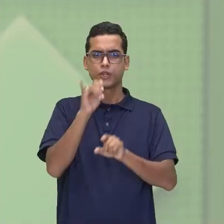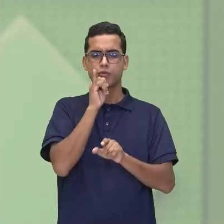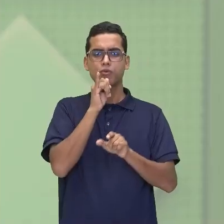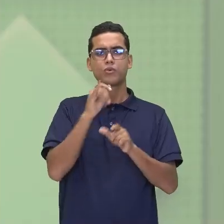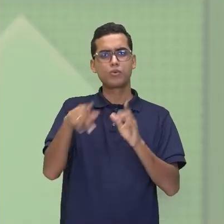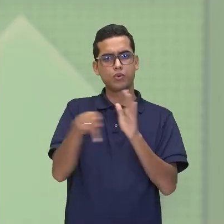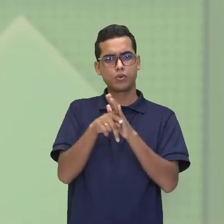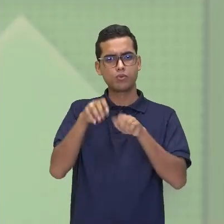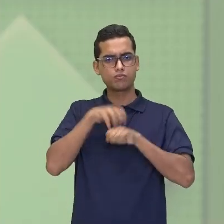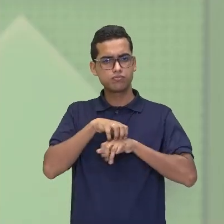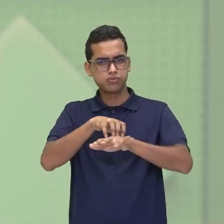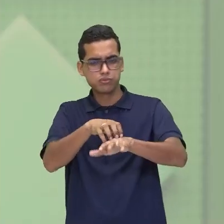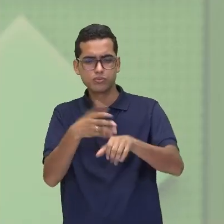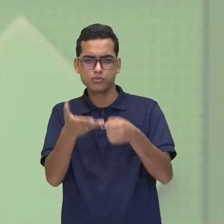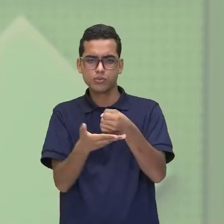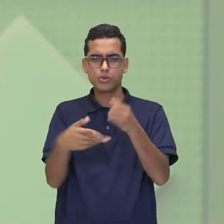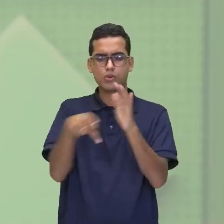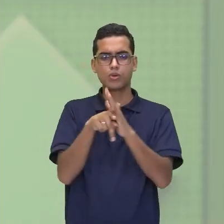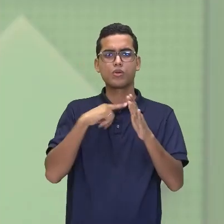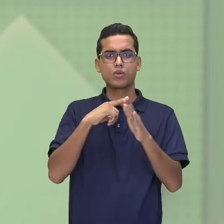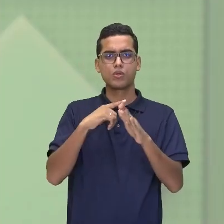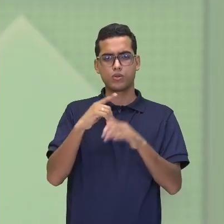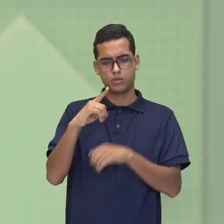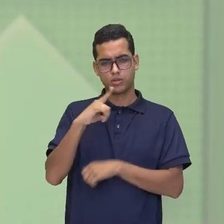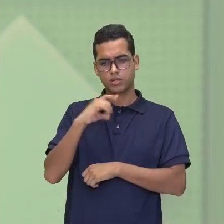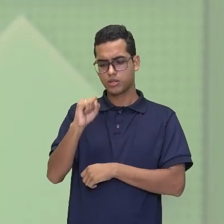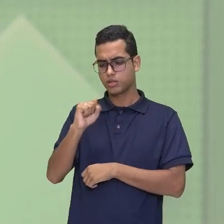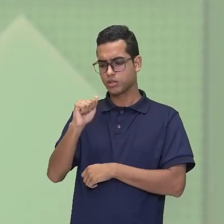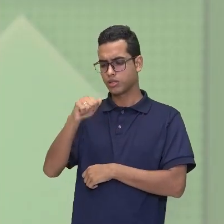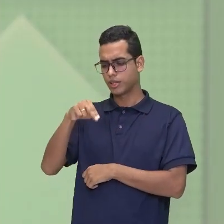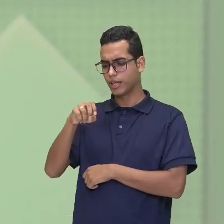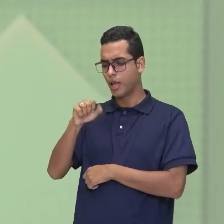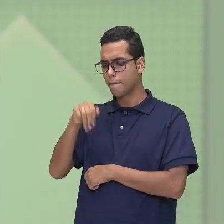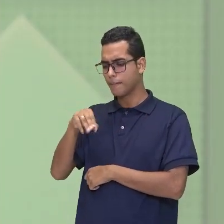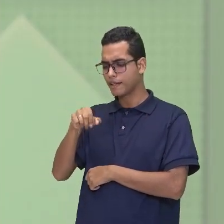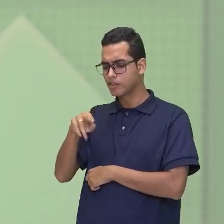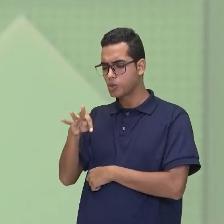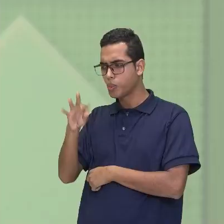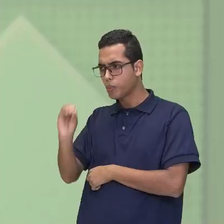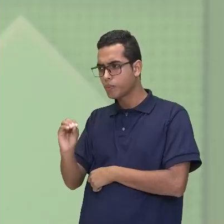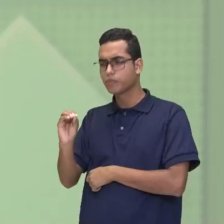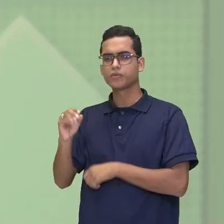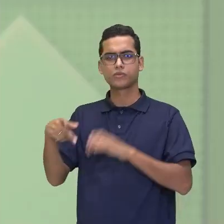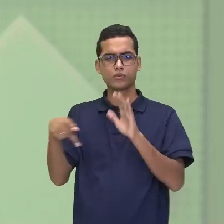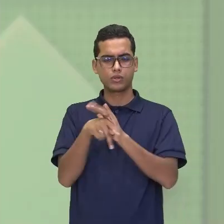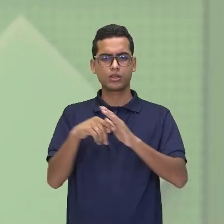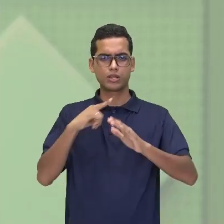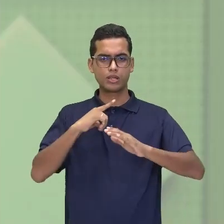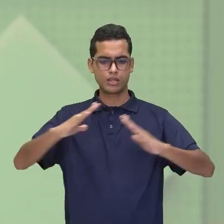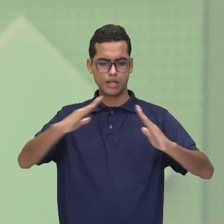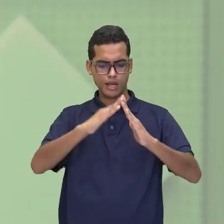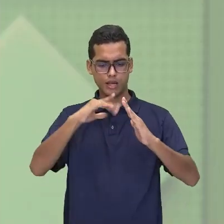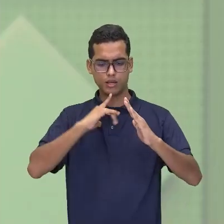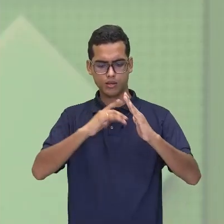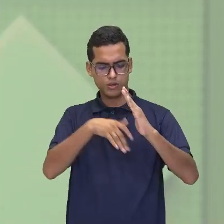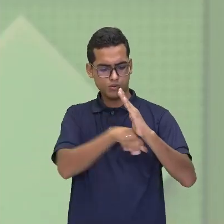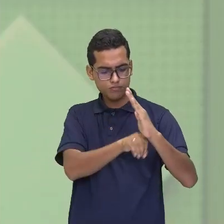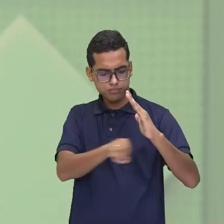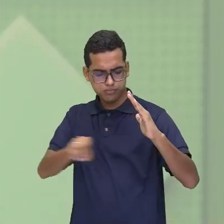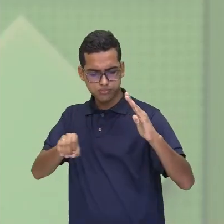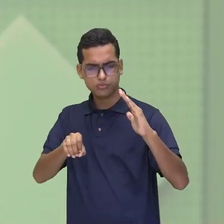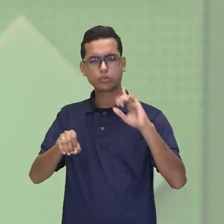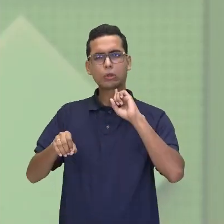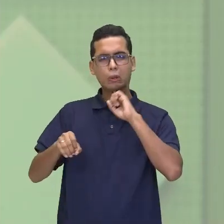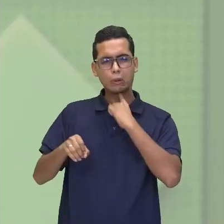básico. Quando você tem ali uma comunidade que tem acesso ao saneamento básico, ao esgoto, né, muito bem estabelecido, a gente evita que